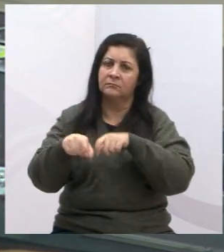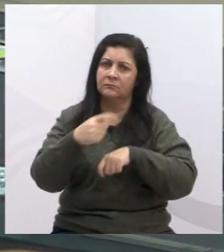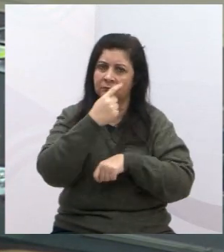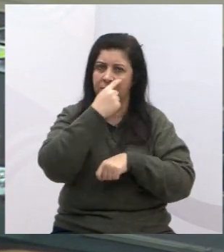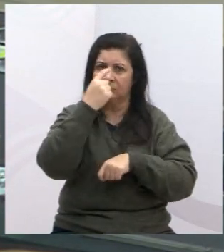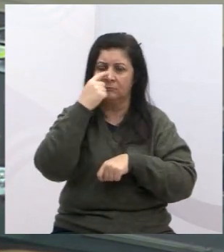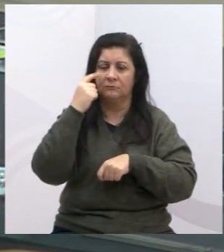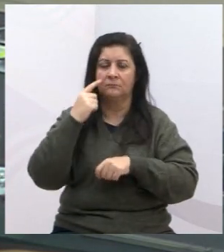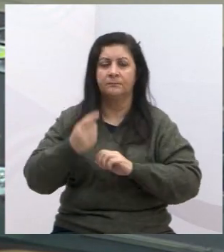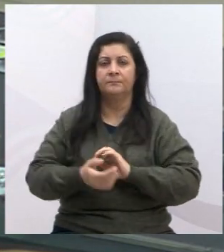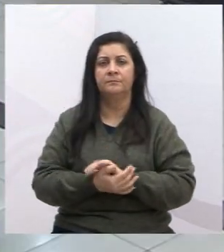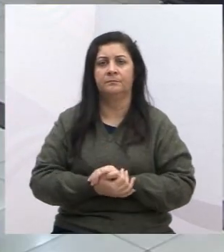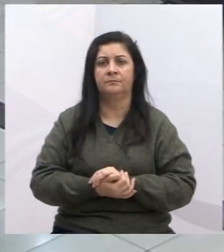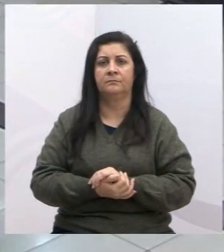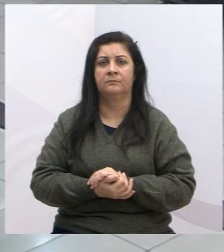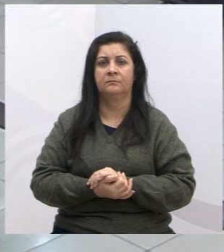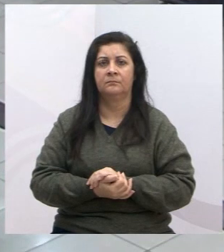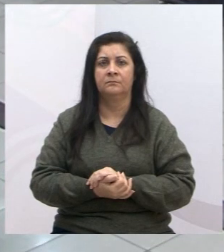Lua.